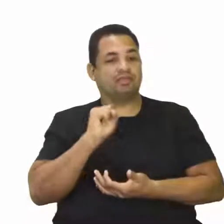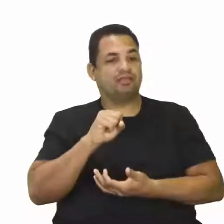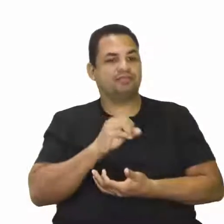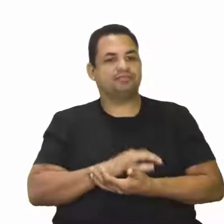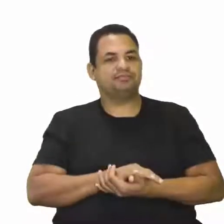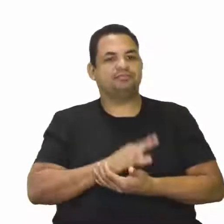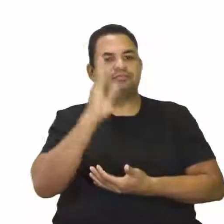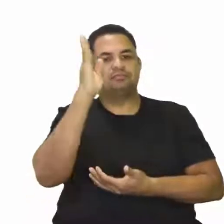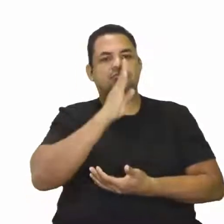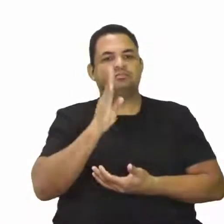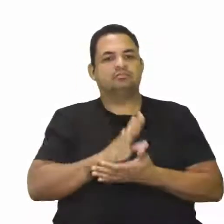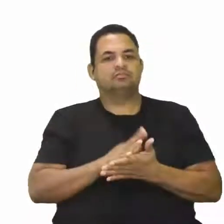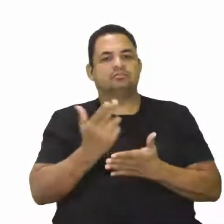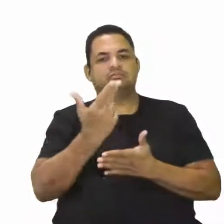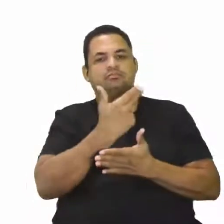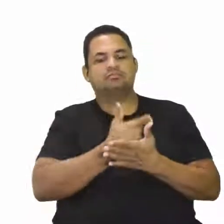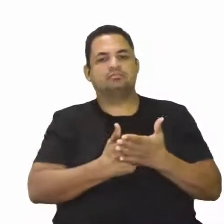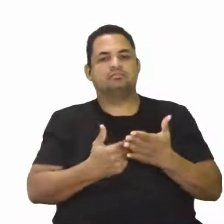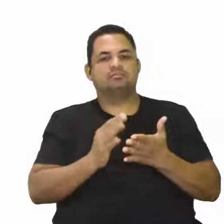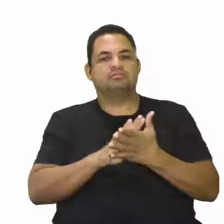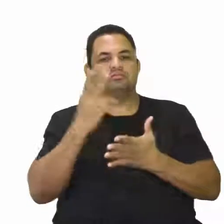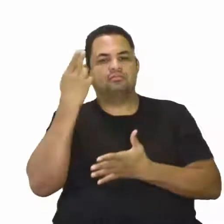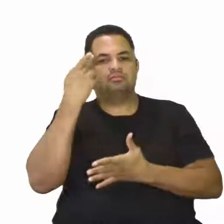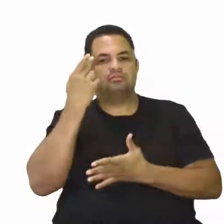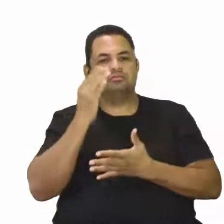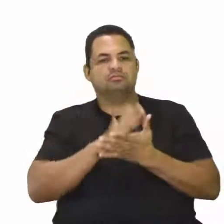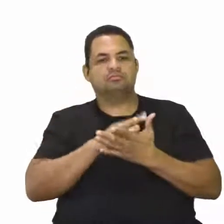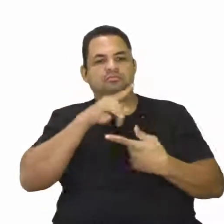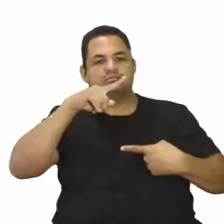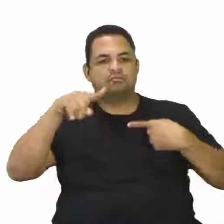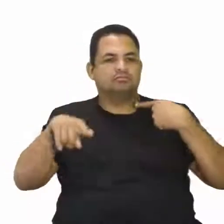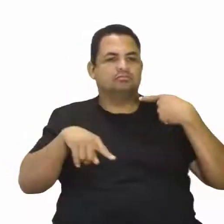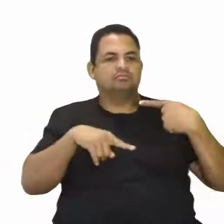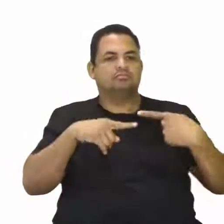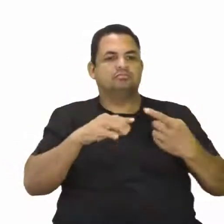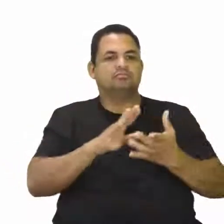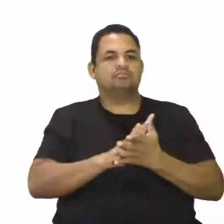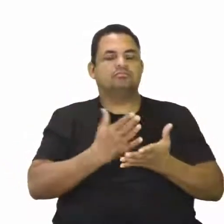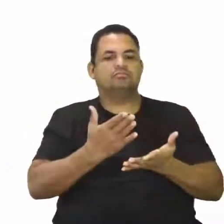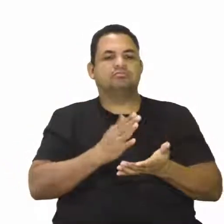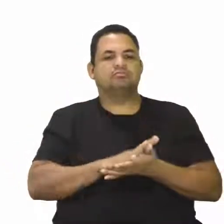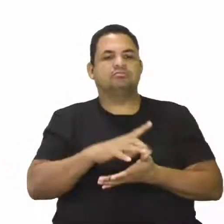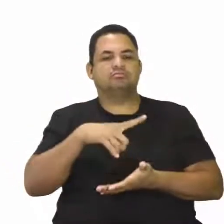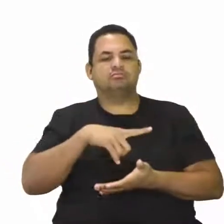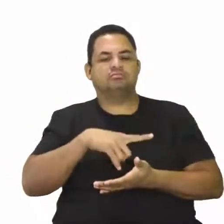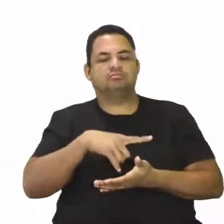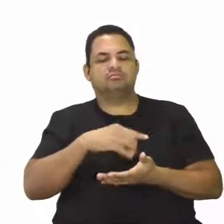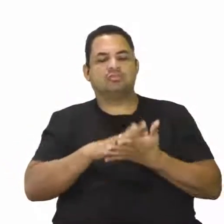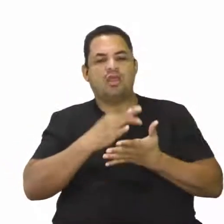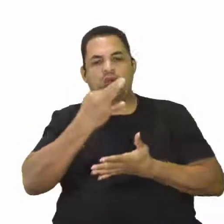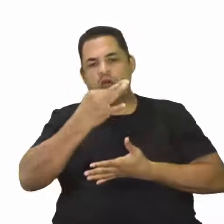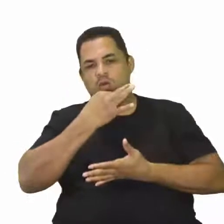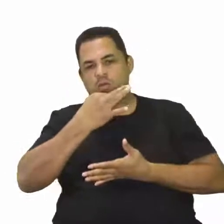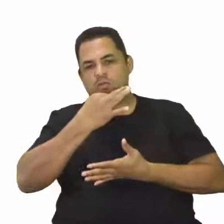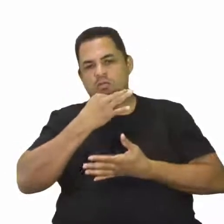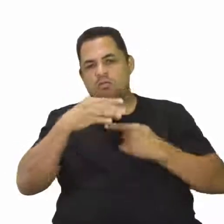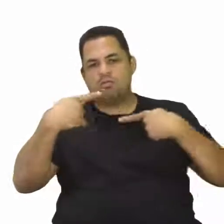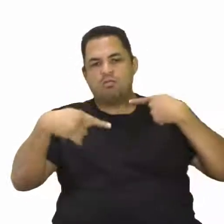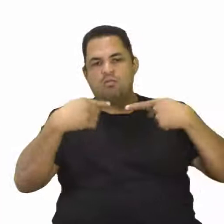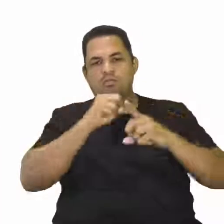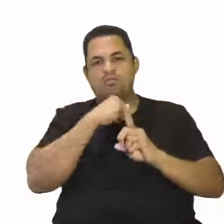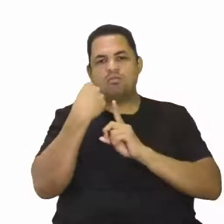No Brasil, a charge é comumente utilizada com a intenção de tecer críticas políticas